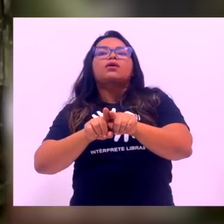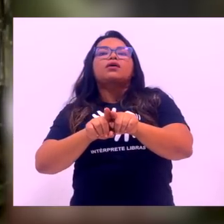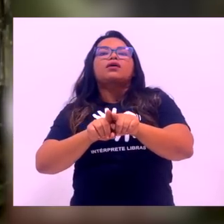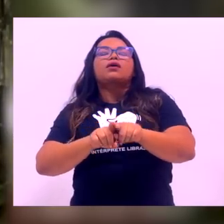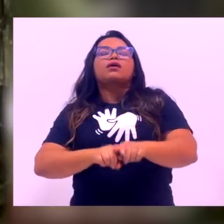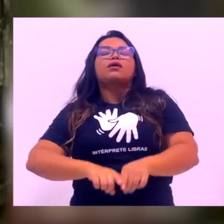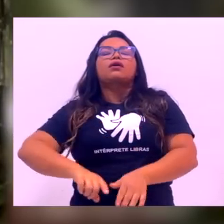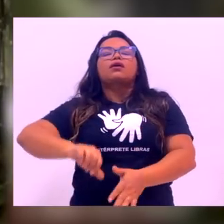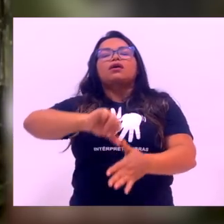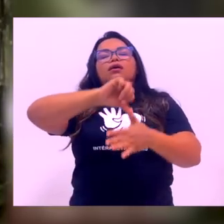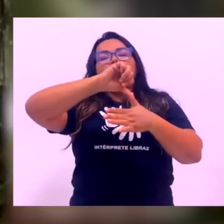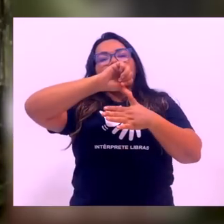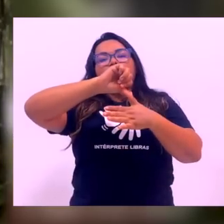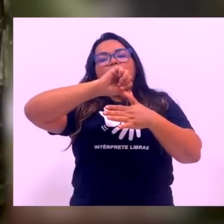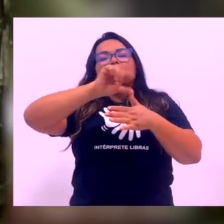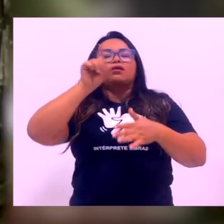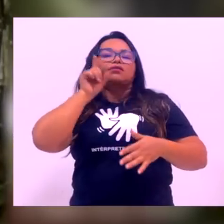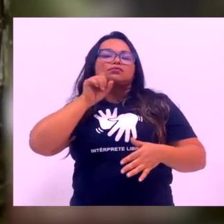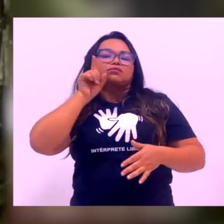Estados Unidos e o Canadá.